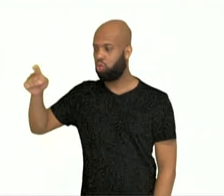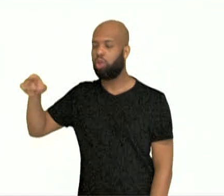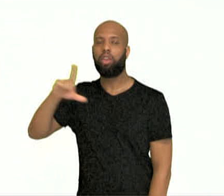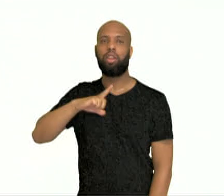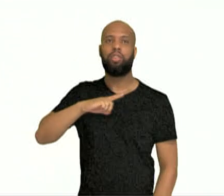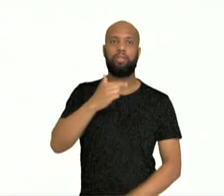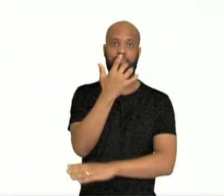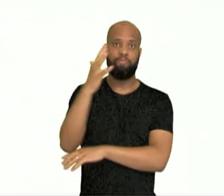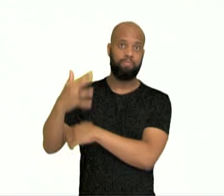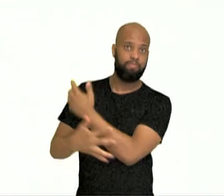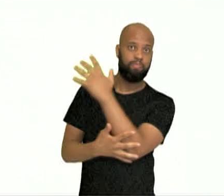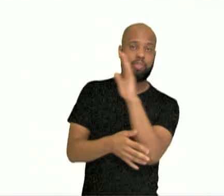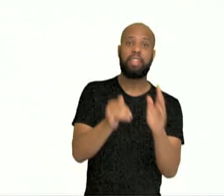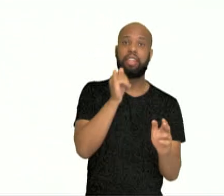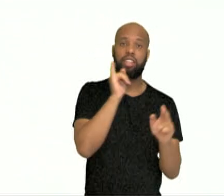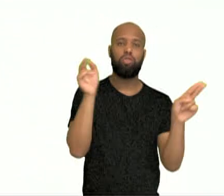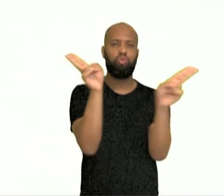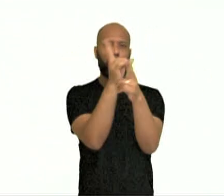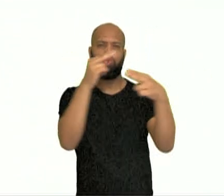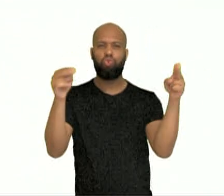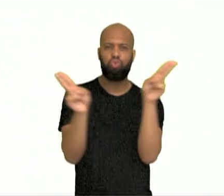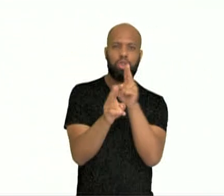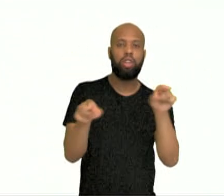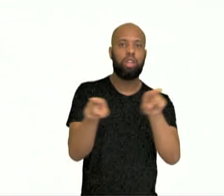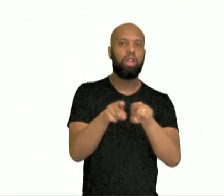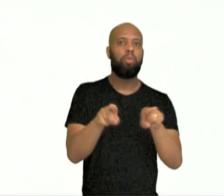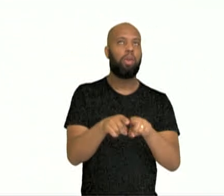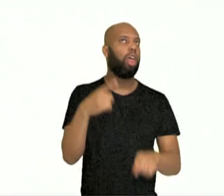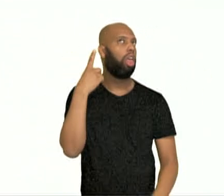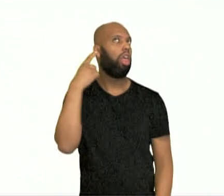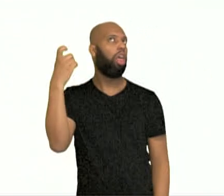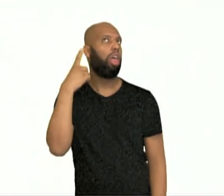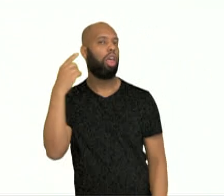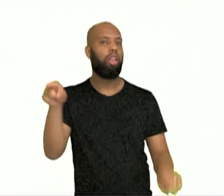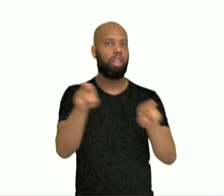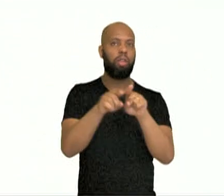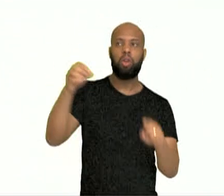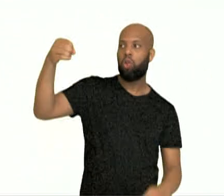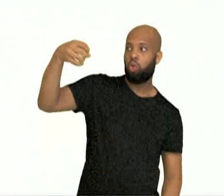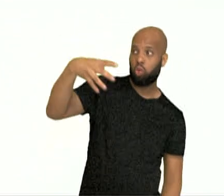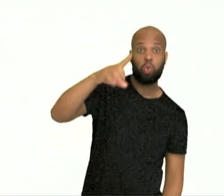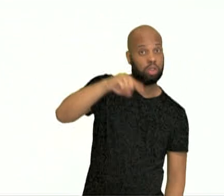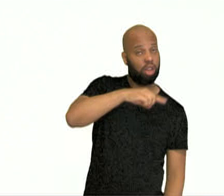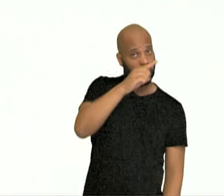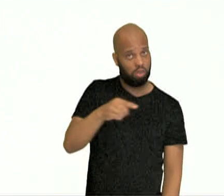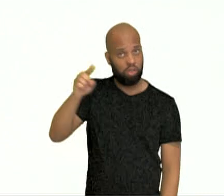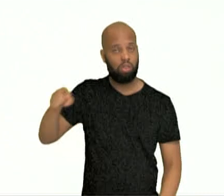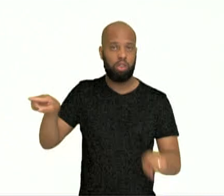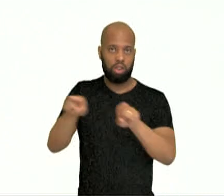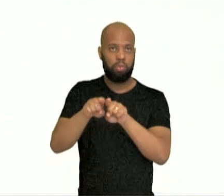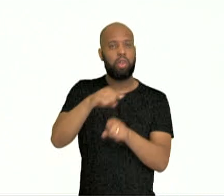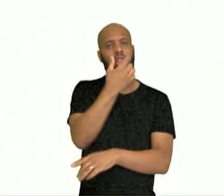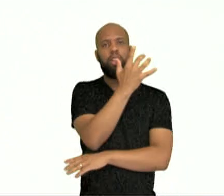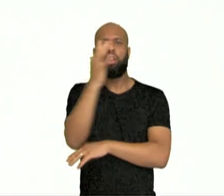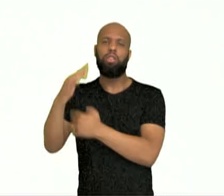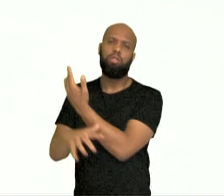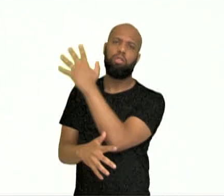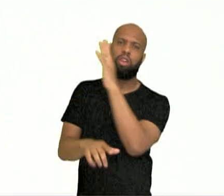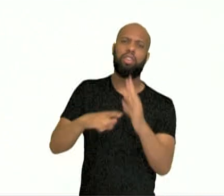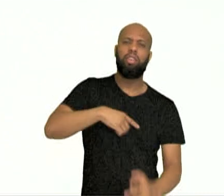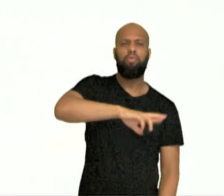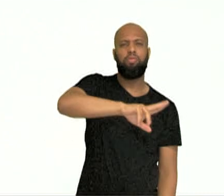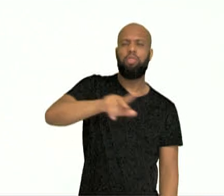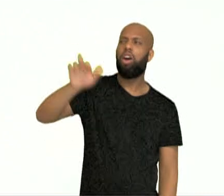natureza, incluindo ondas de vento, ondas sonoras, ondas de luz. A natureza está repleta de